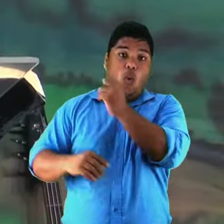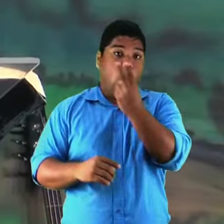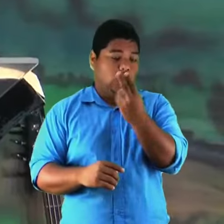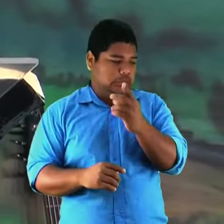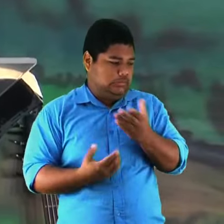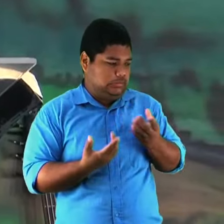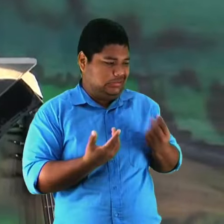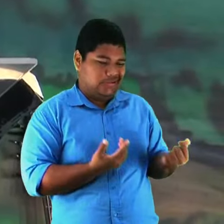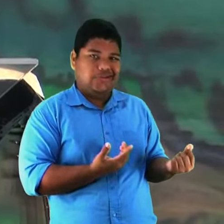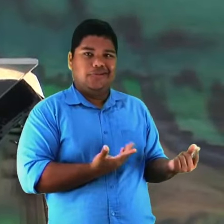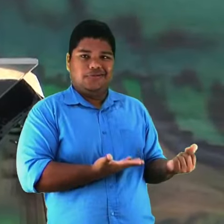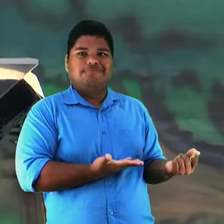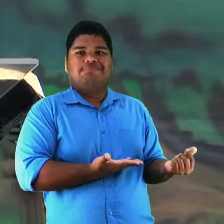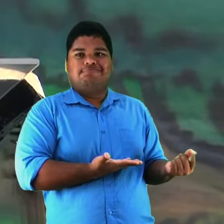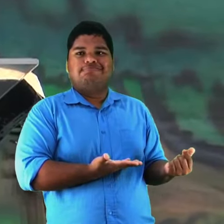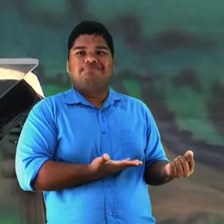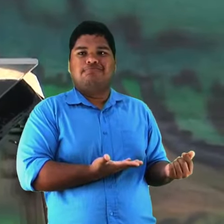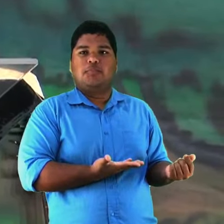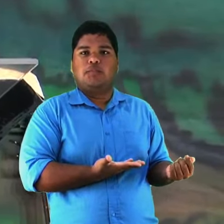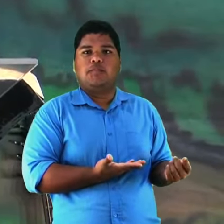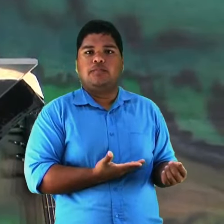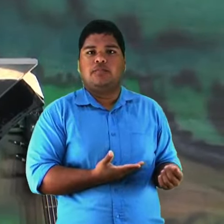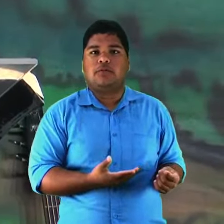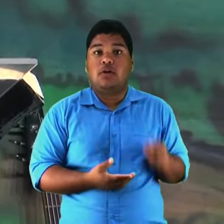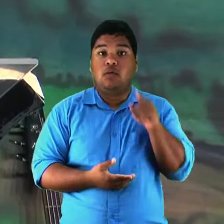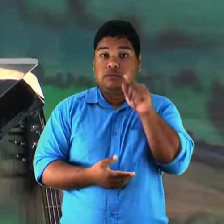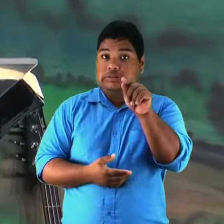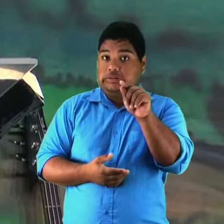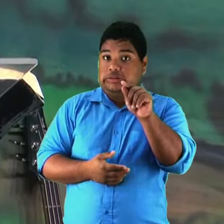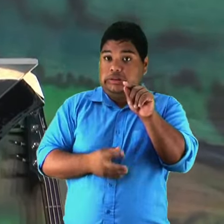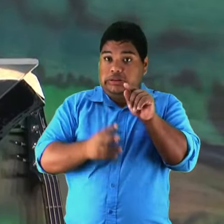que verificar quem é que você está servindo.